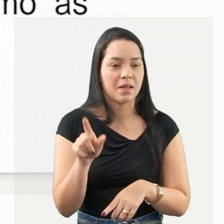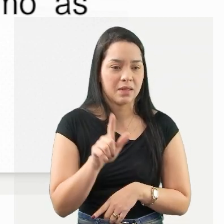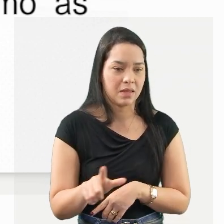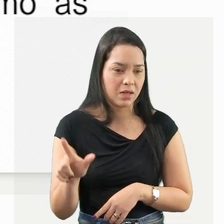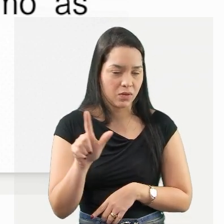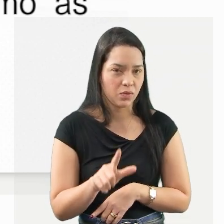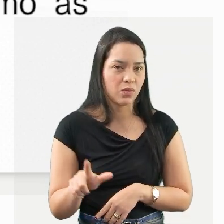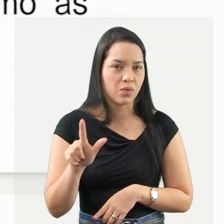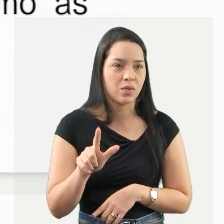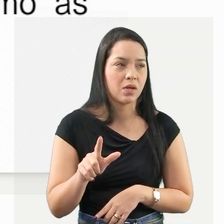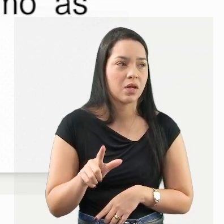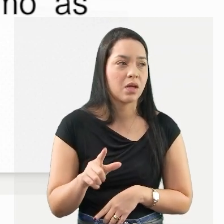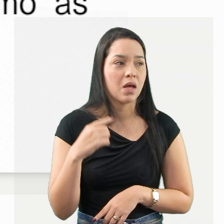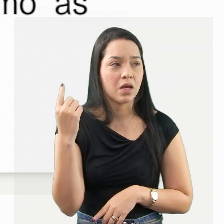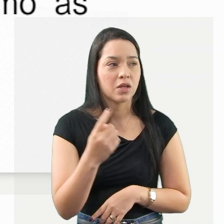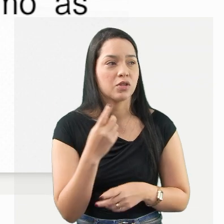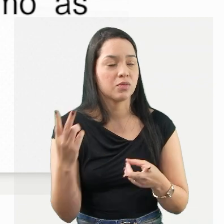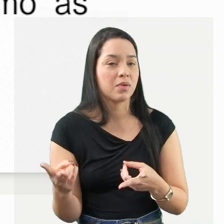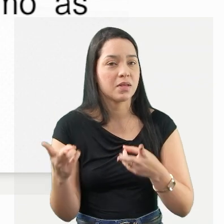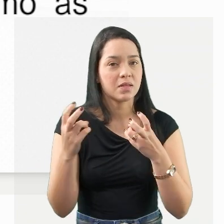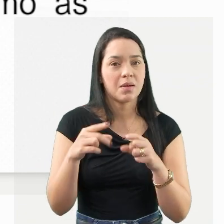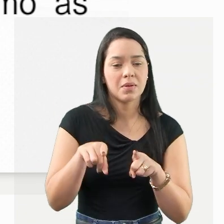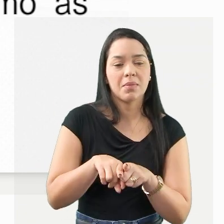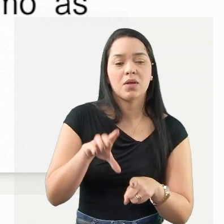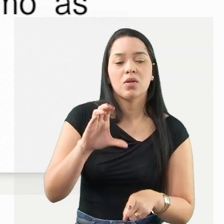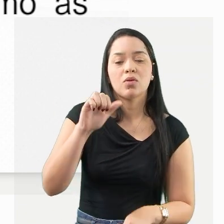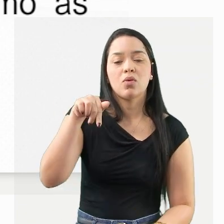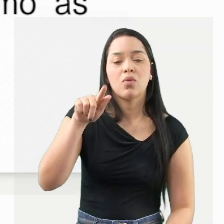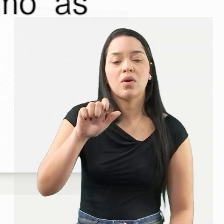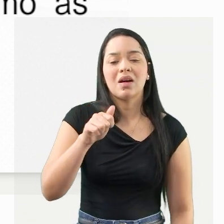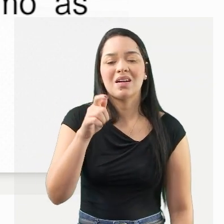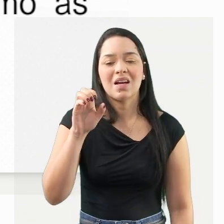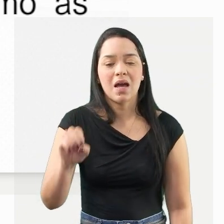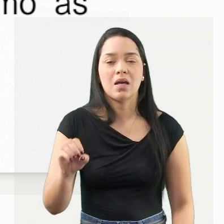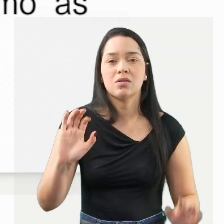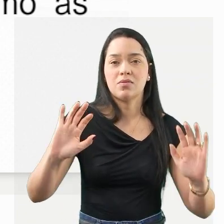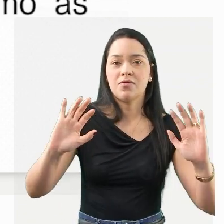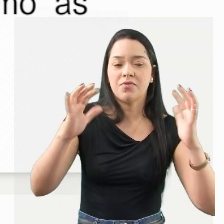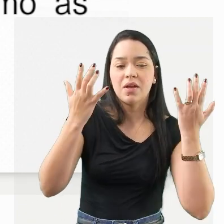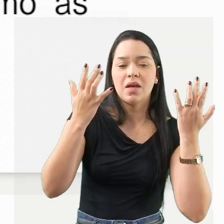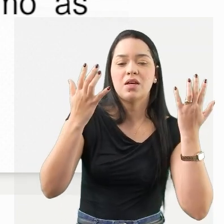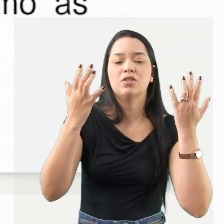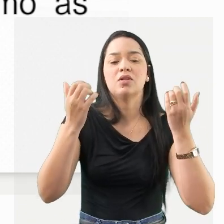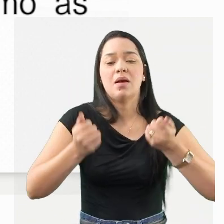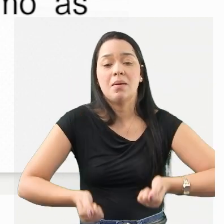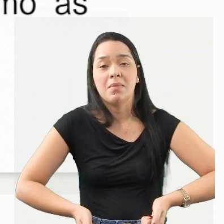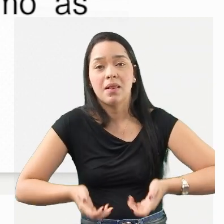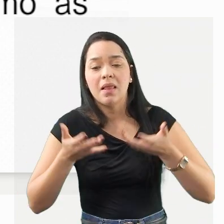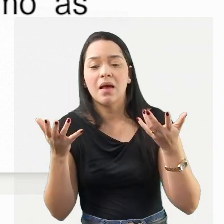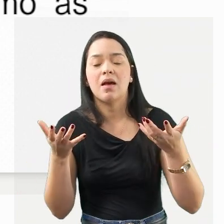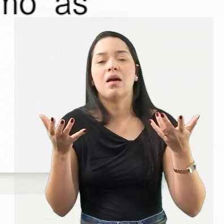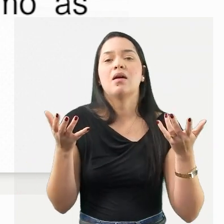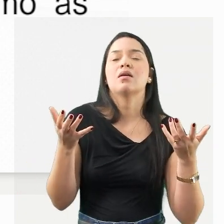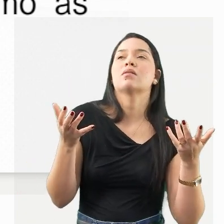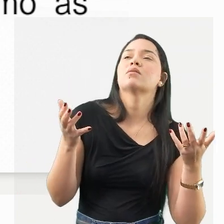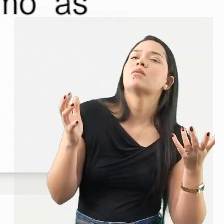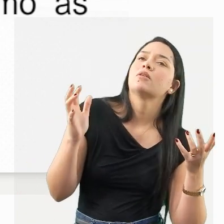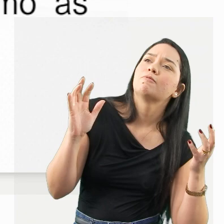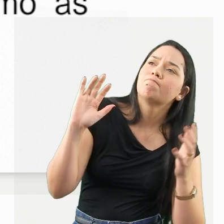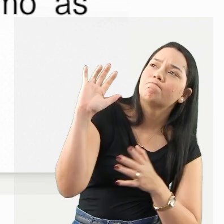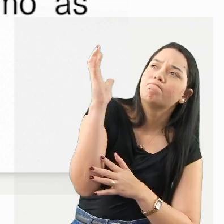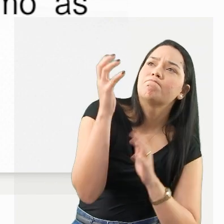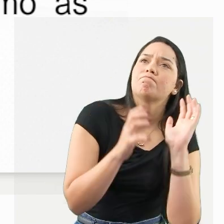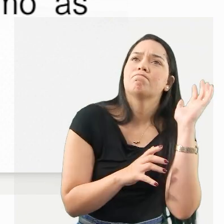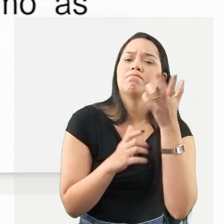literatura de cordel, que a gente tem a figura ali do cangaço, festas, milagres, fenômenos naturais sendo